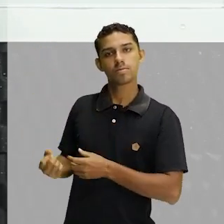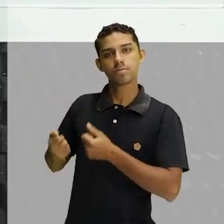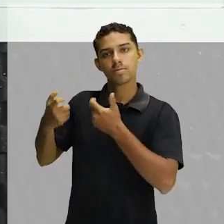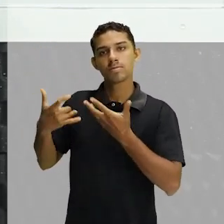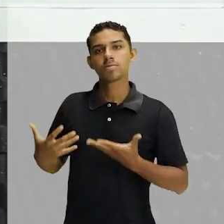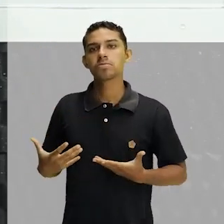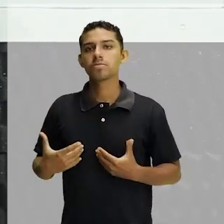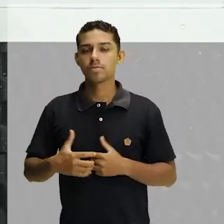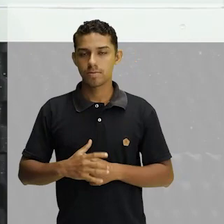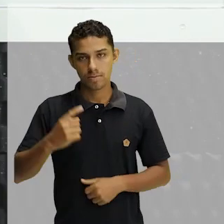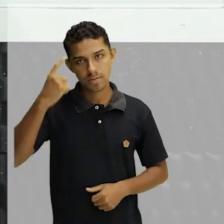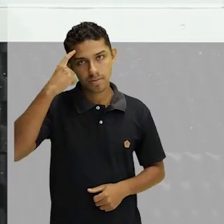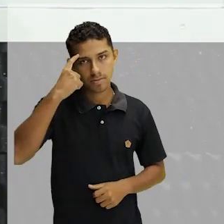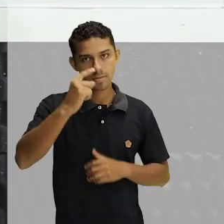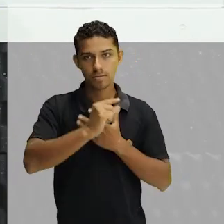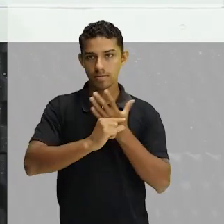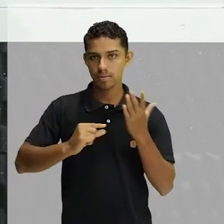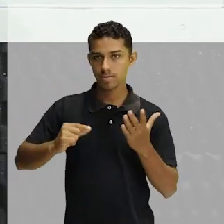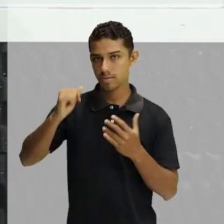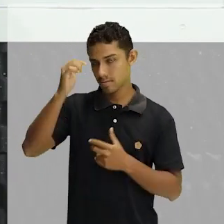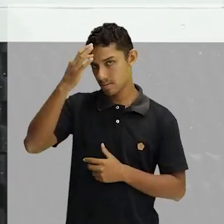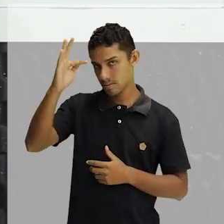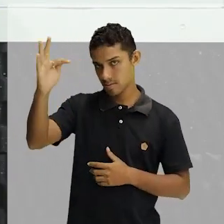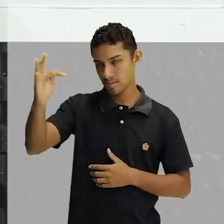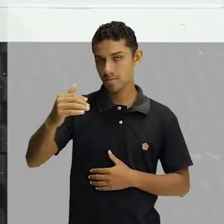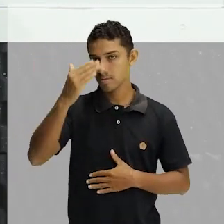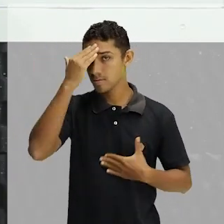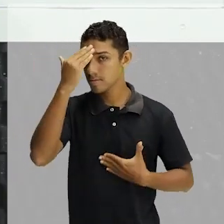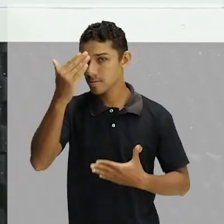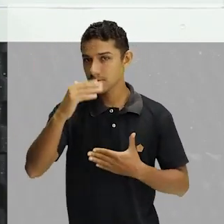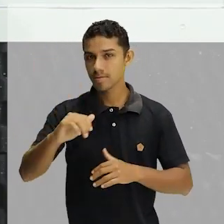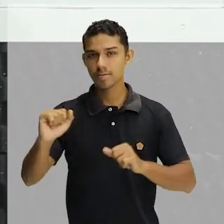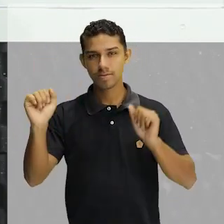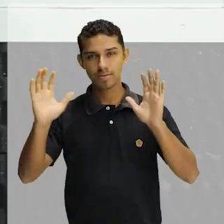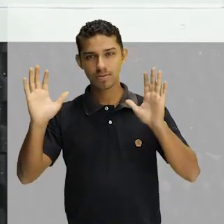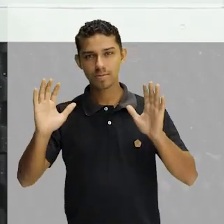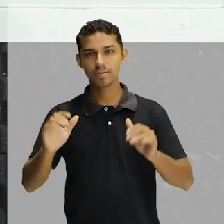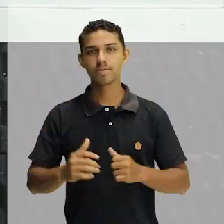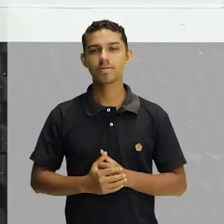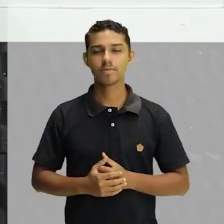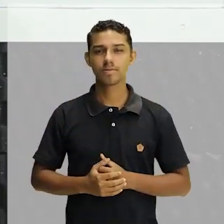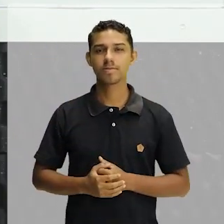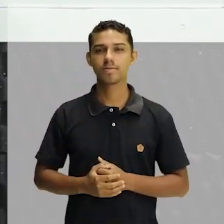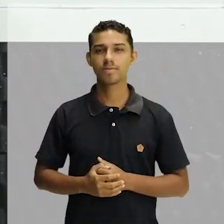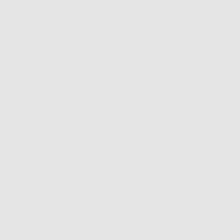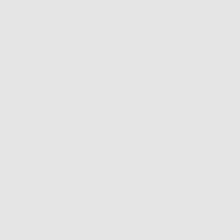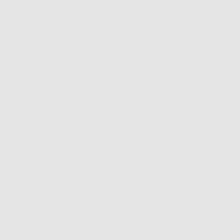pensador deste. Fique conosco. Agradeço a todos vocês. Professor André.